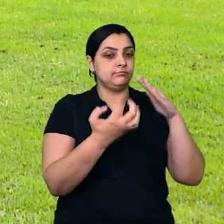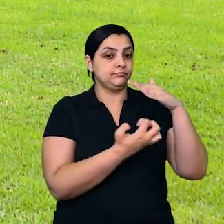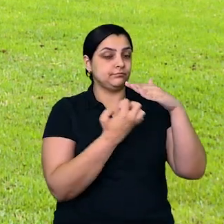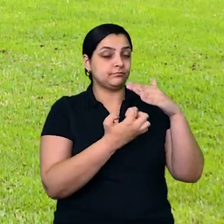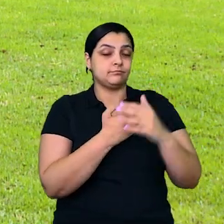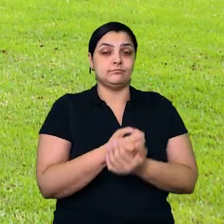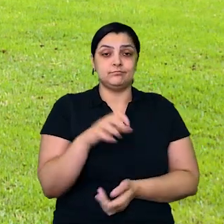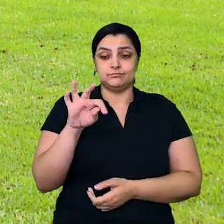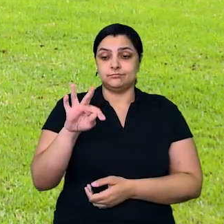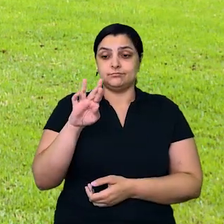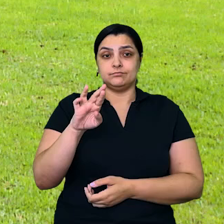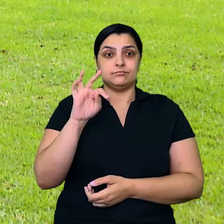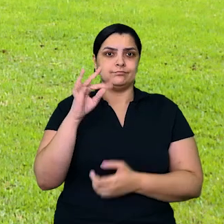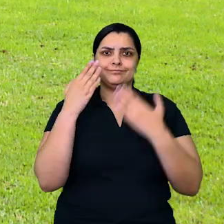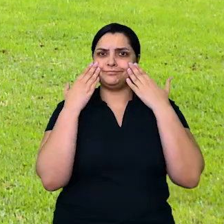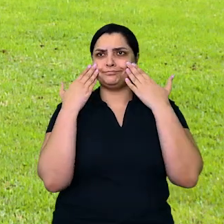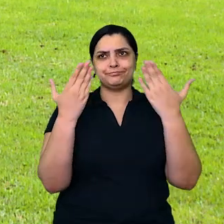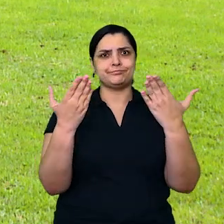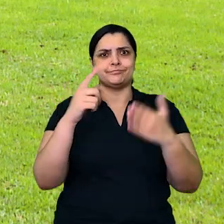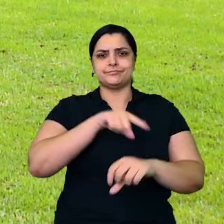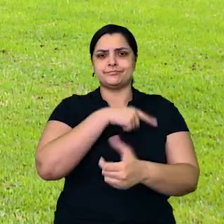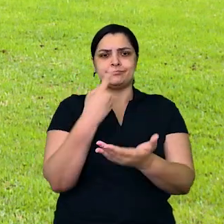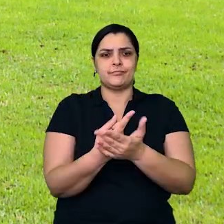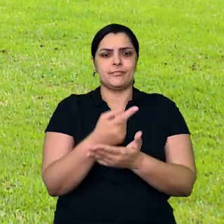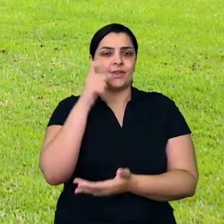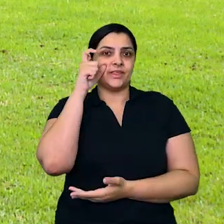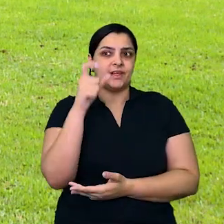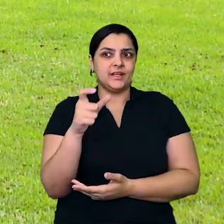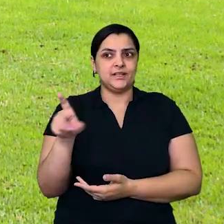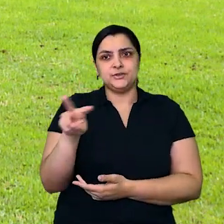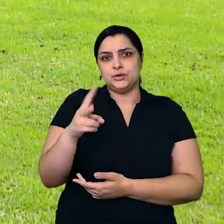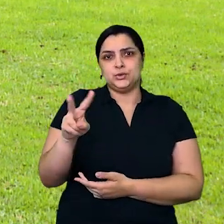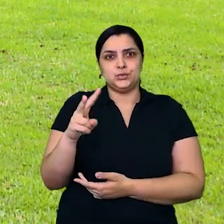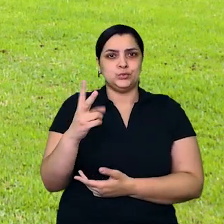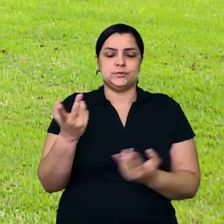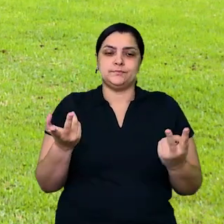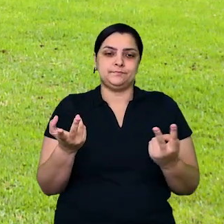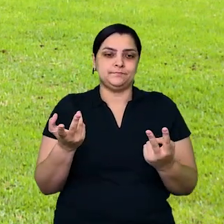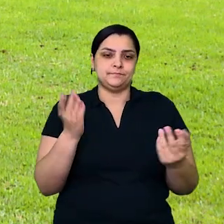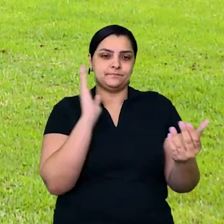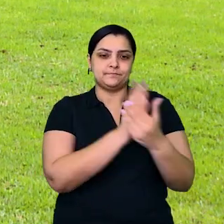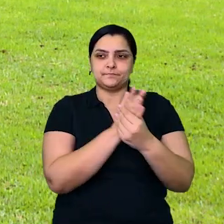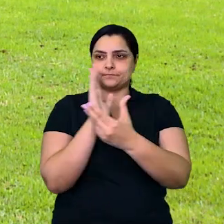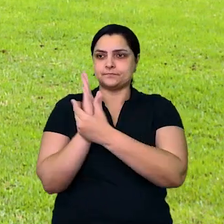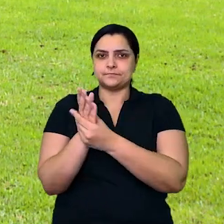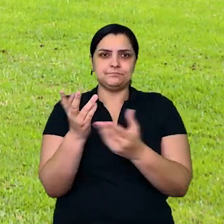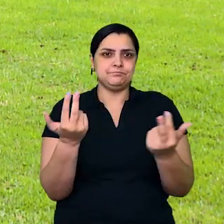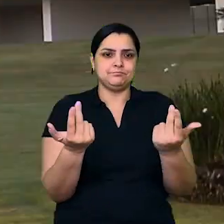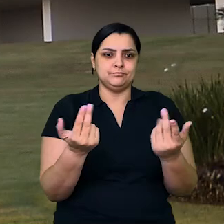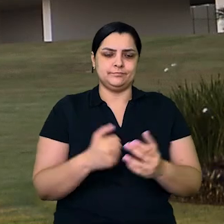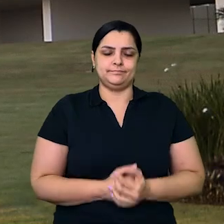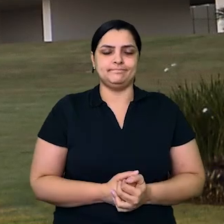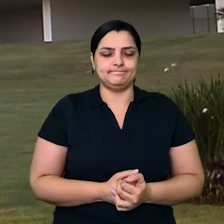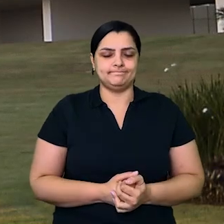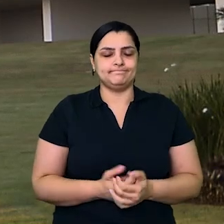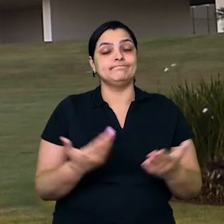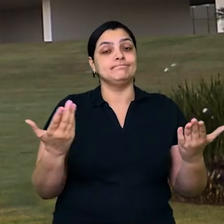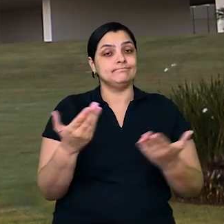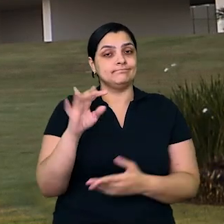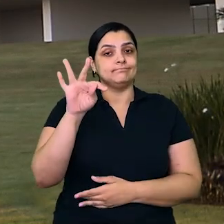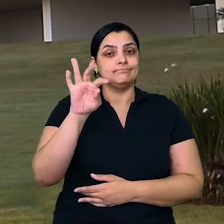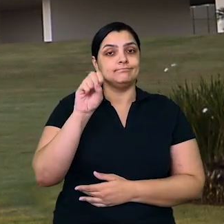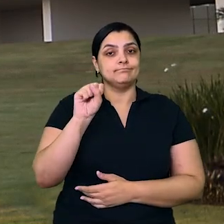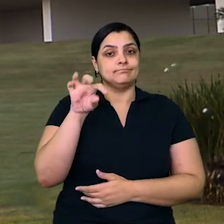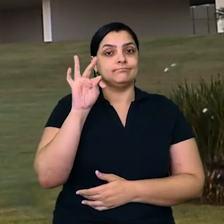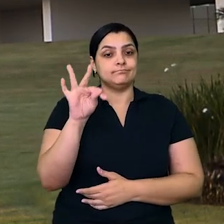empresa. Para o TRT, era evidente que a informante tinha interesse na causa, por mover uma ação semelhante. O caso chegou